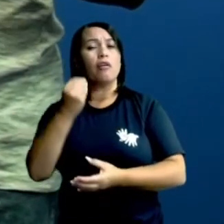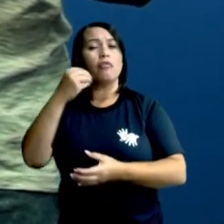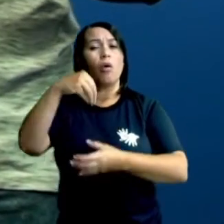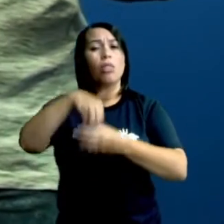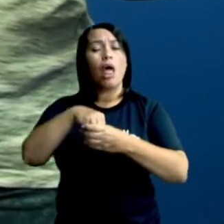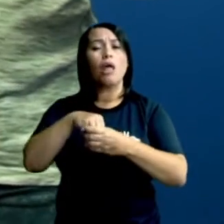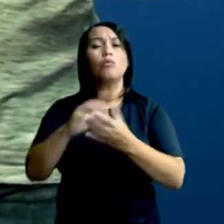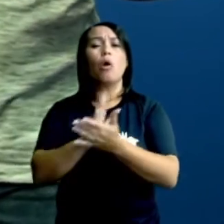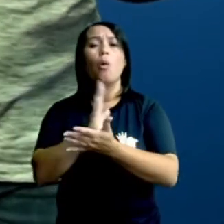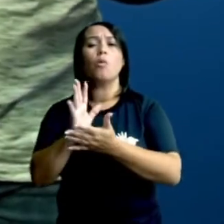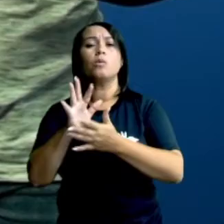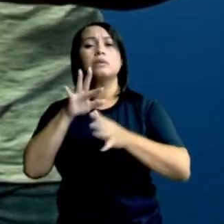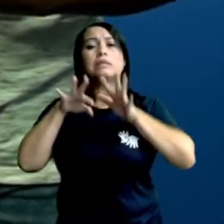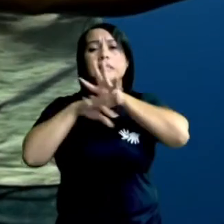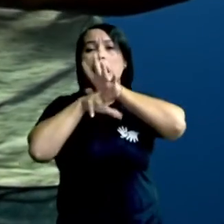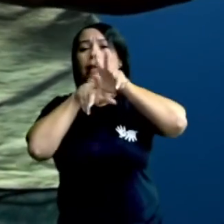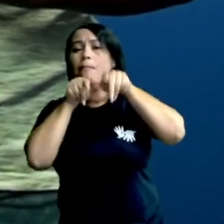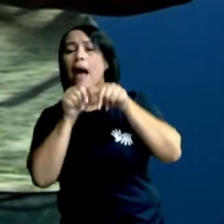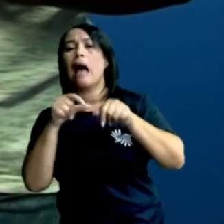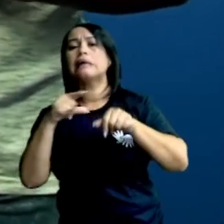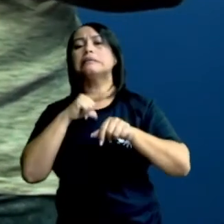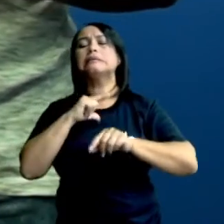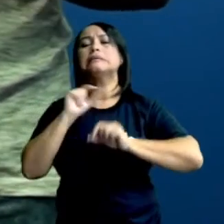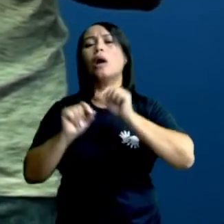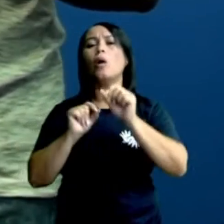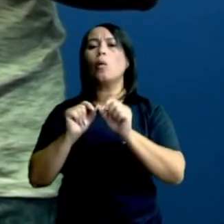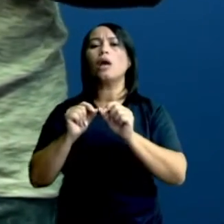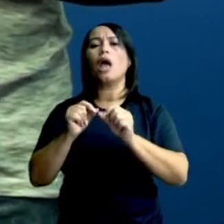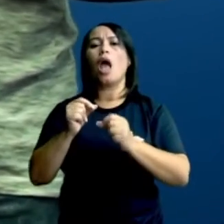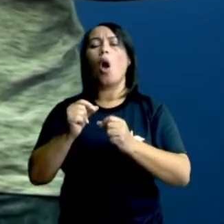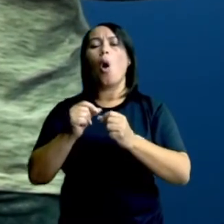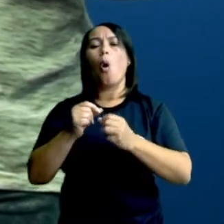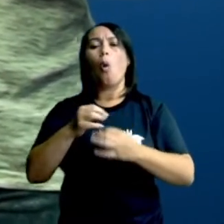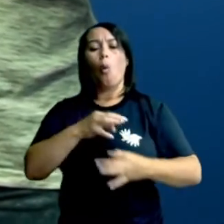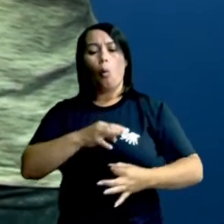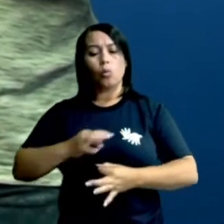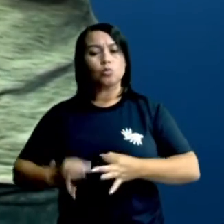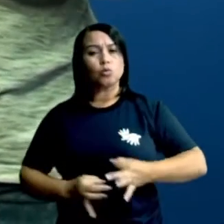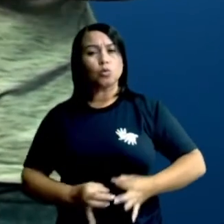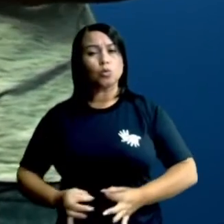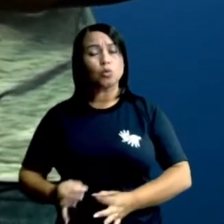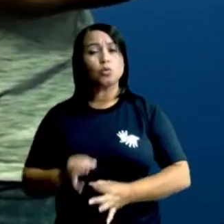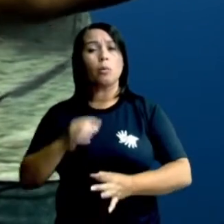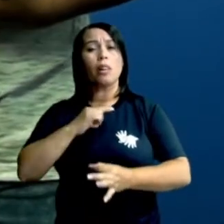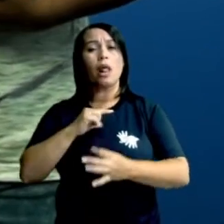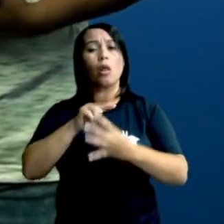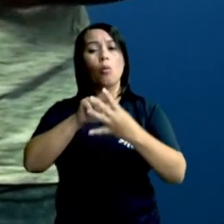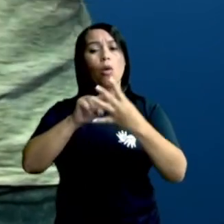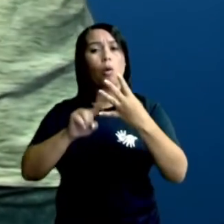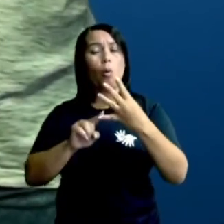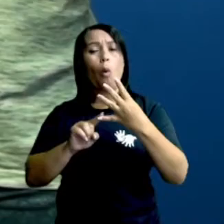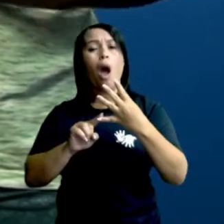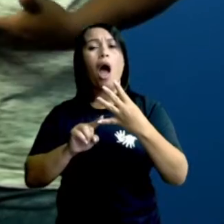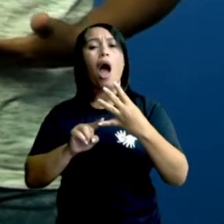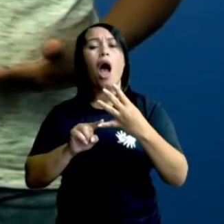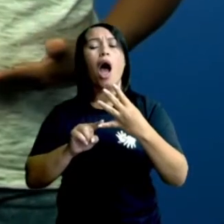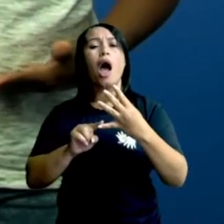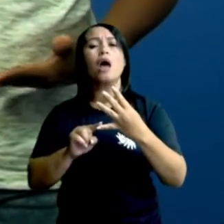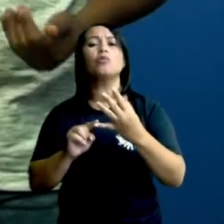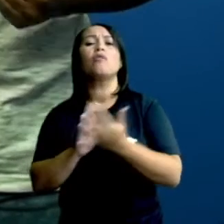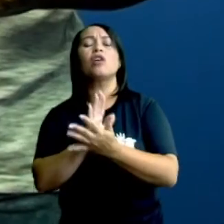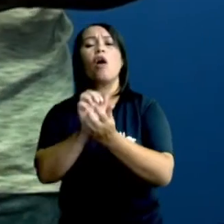animais ruminantes, ou seja, que fazem a ruminação, que têm o seu estômago compartilhado em quatro